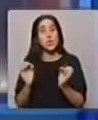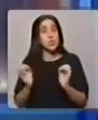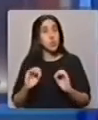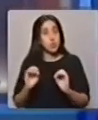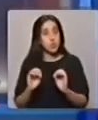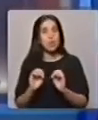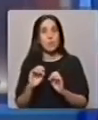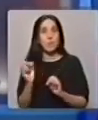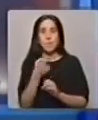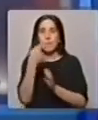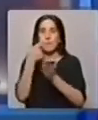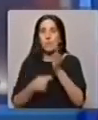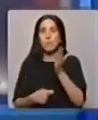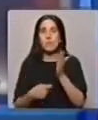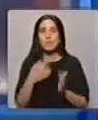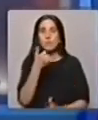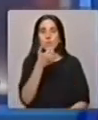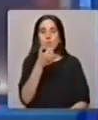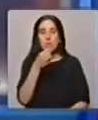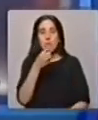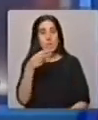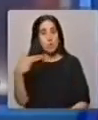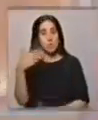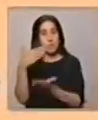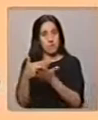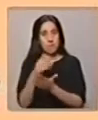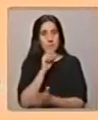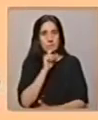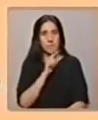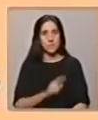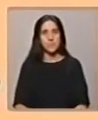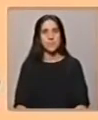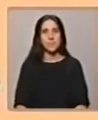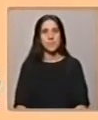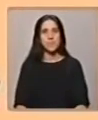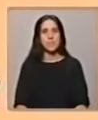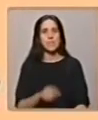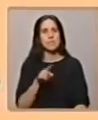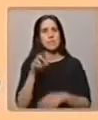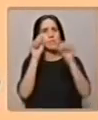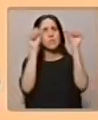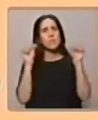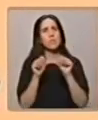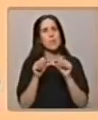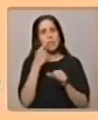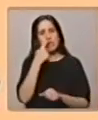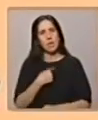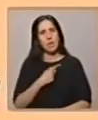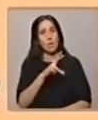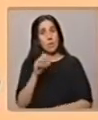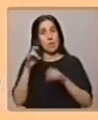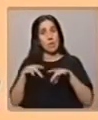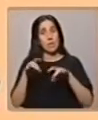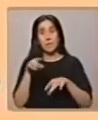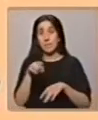que pagar uma multa que vai até 250 euros. O sistema é feito para evitar erros, mas este ano é